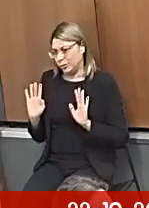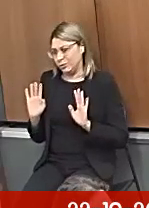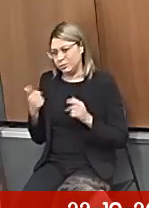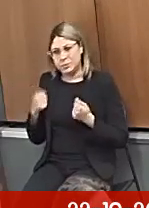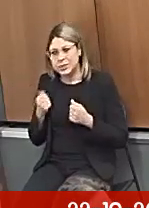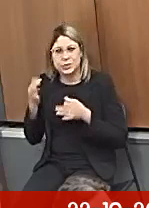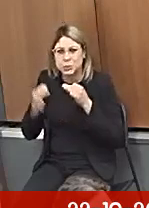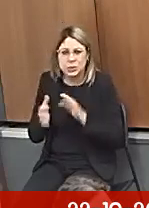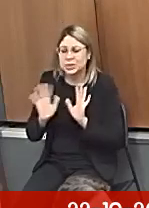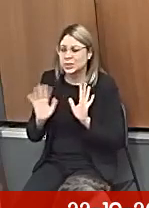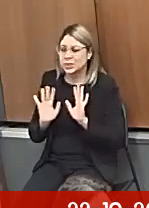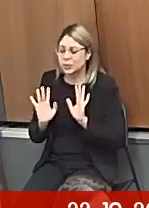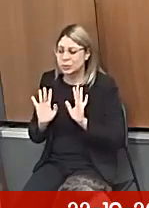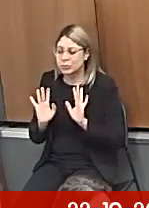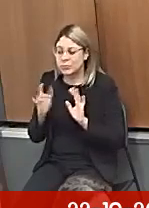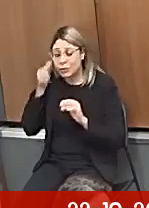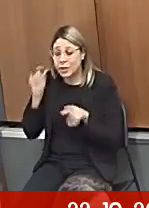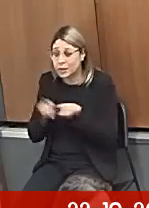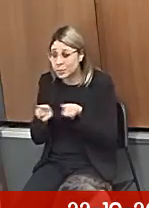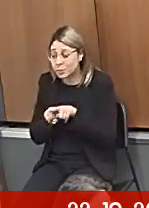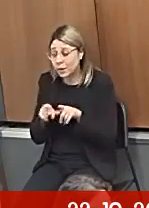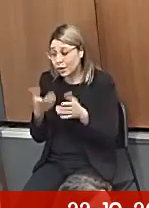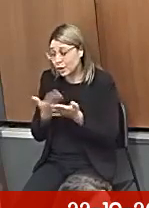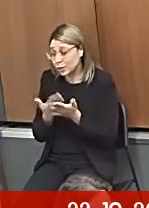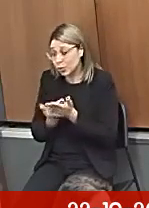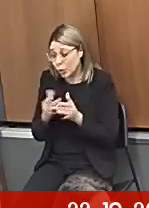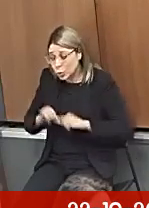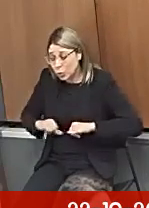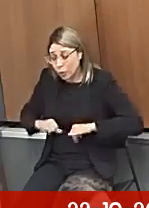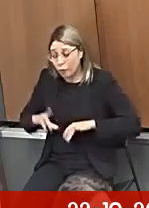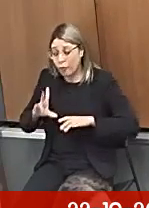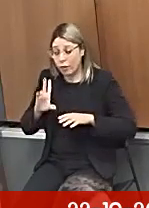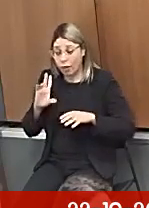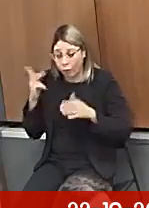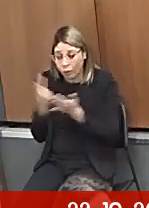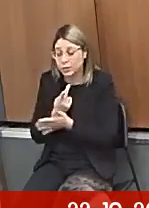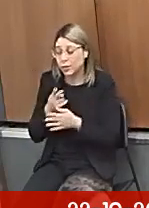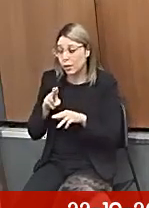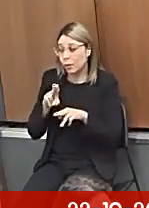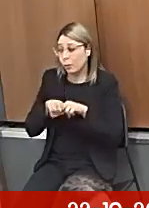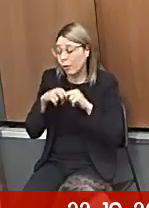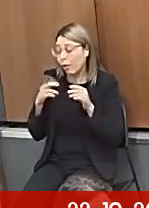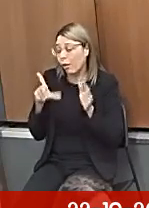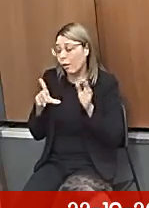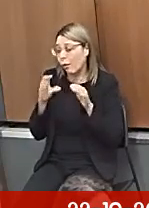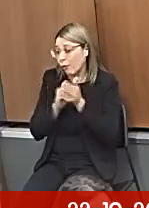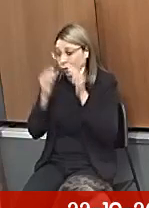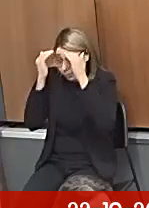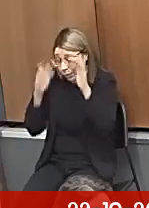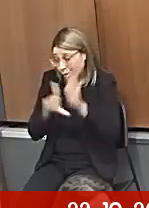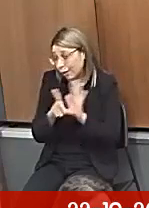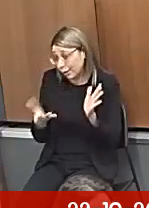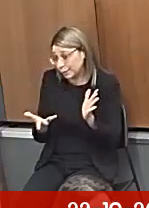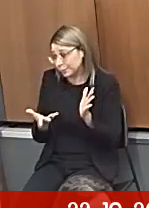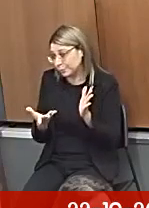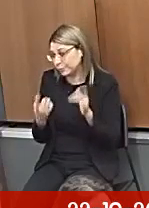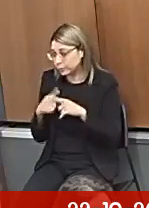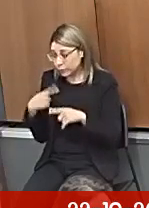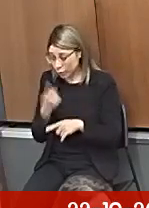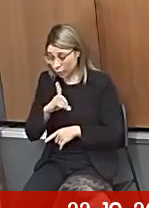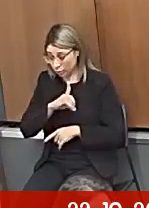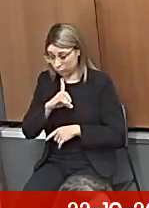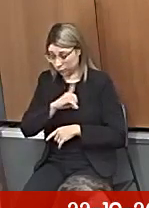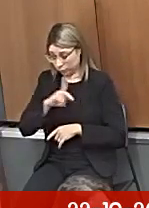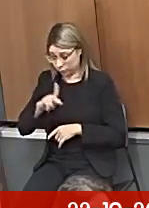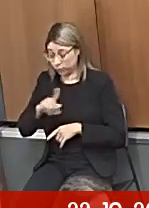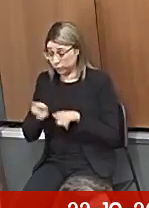essas escolas elas sofram as consequências da lei, porque tanto a Defensoria quanto o Ministério Público, a gente tem também atividade fiscalizatória. Se